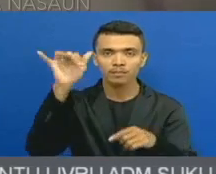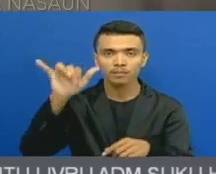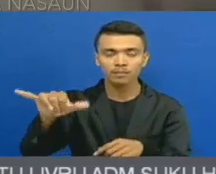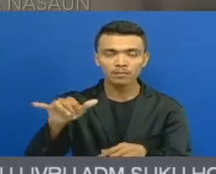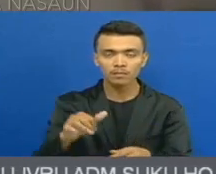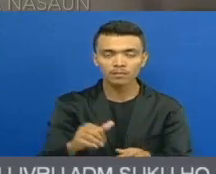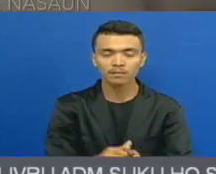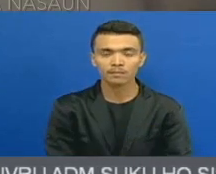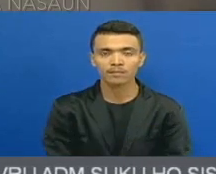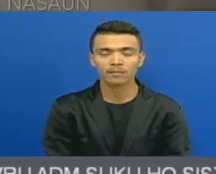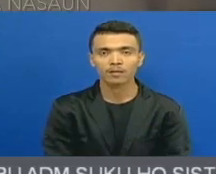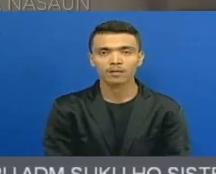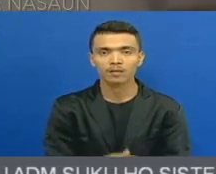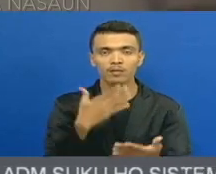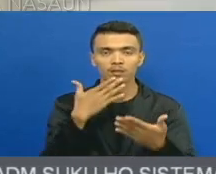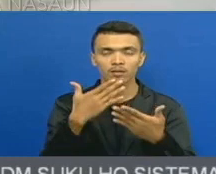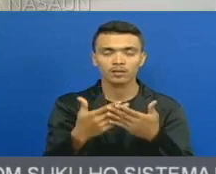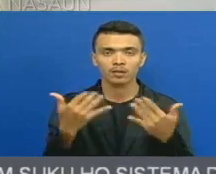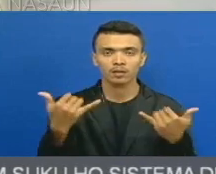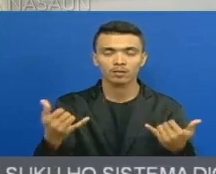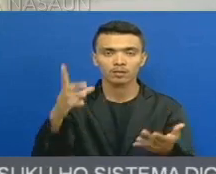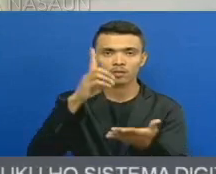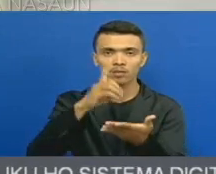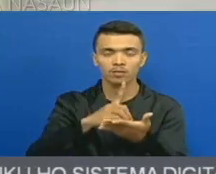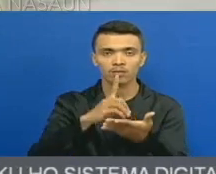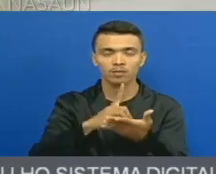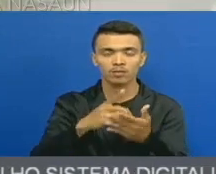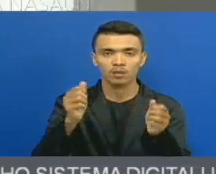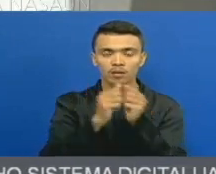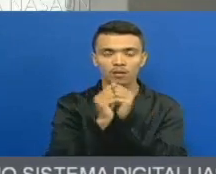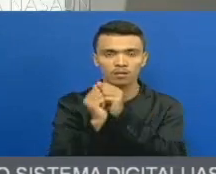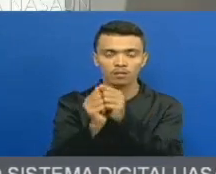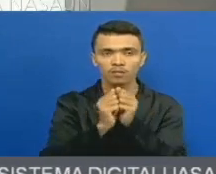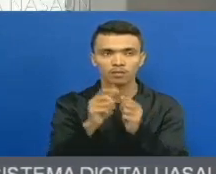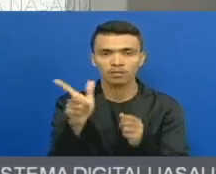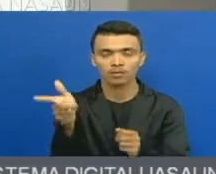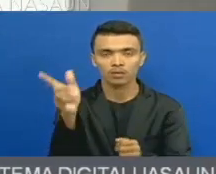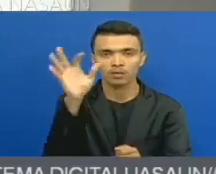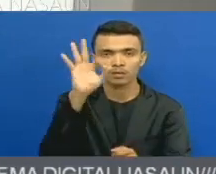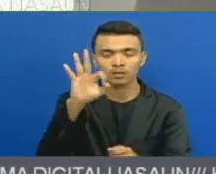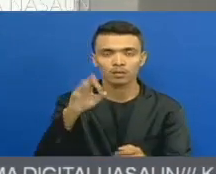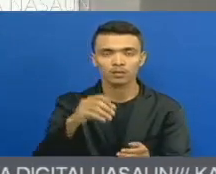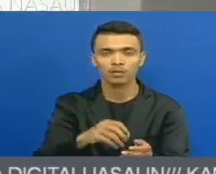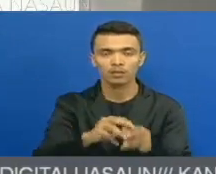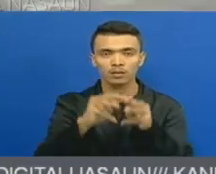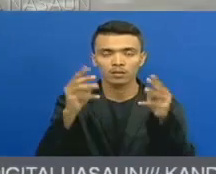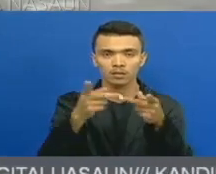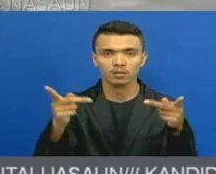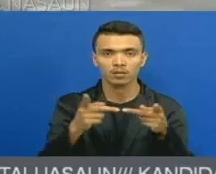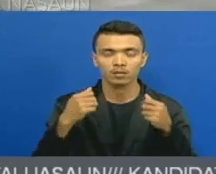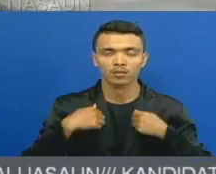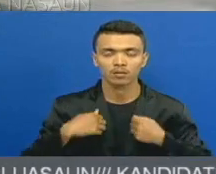de toa cura sira nemoras. Dadaung ne pessoal saúde efetivo hamutu crua nulu recensia, destacada ia Centro de